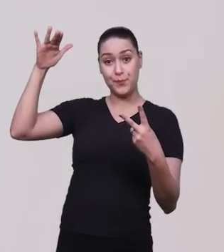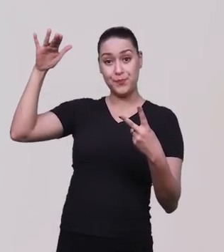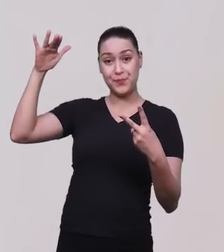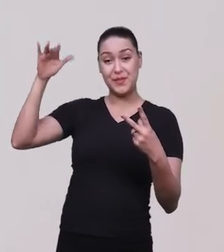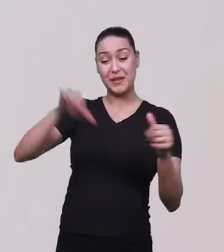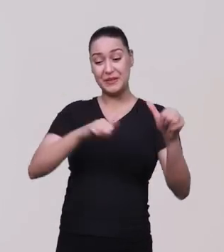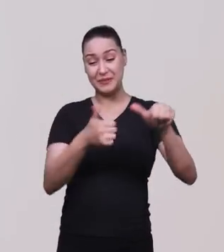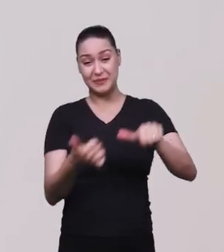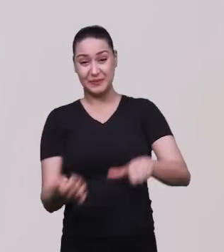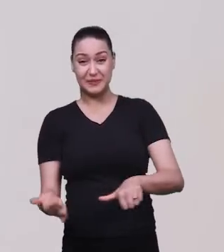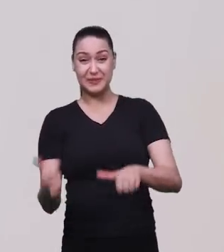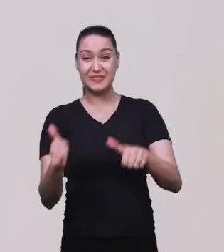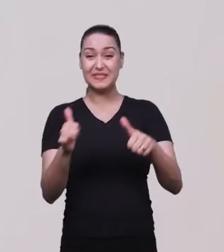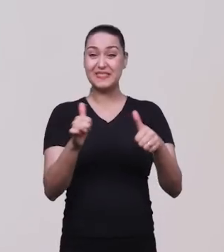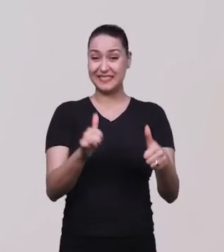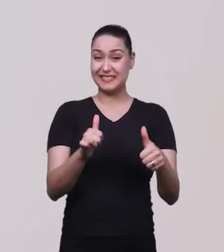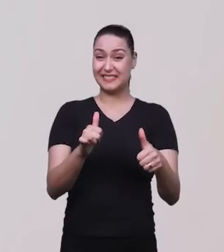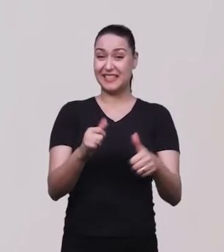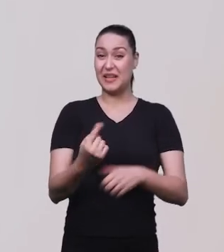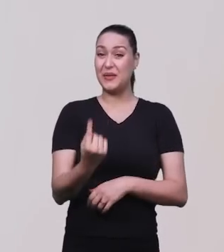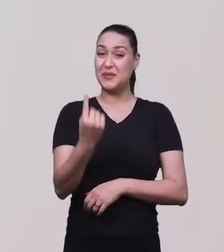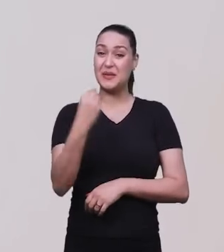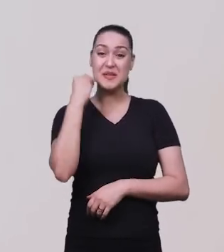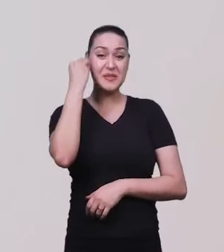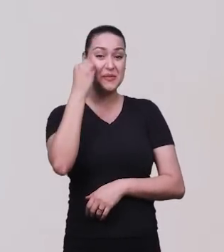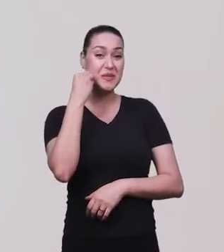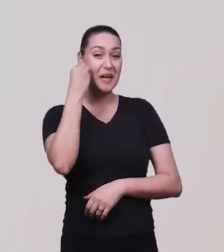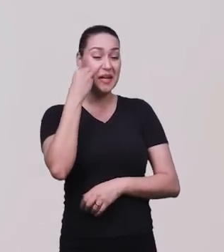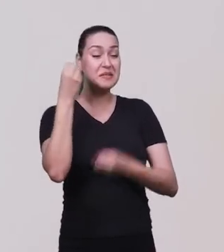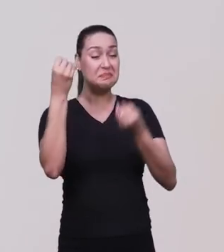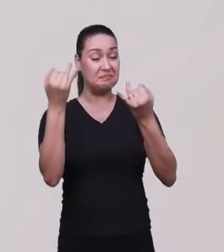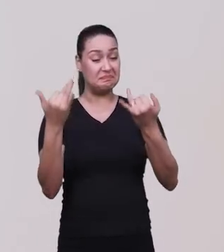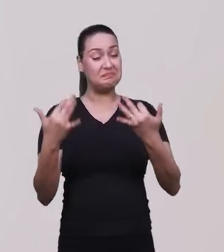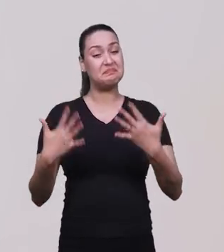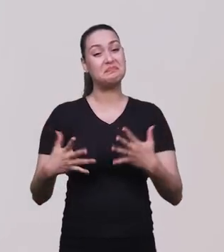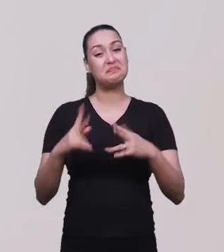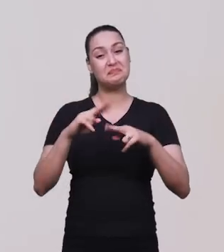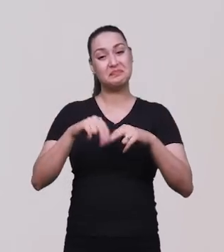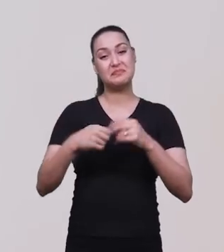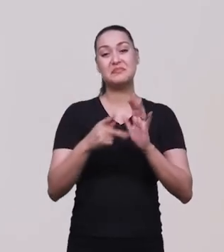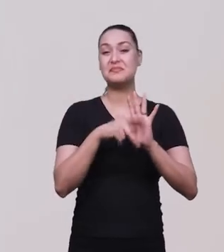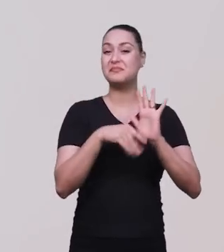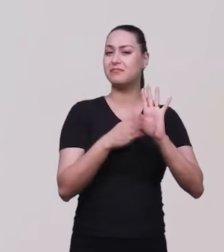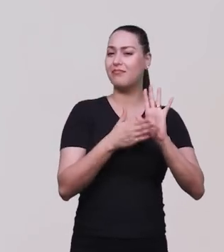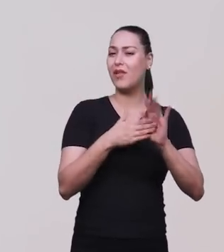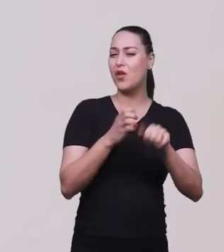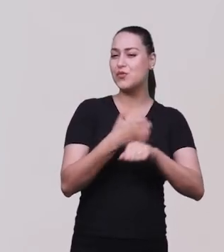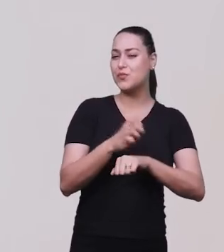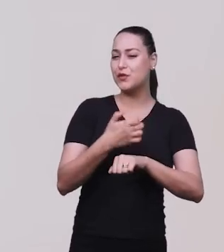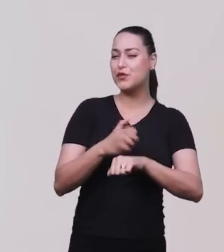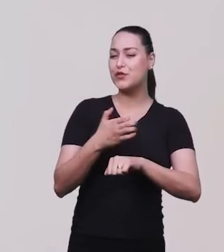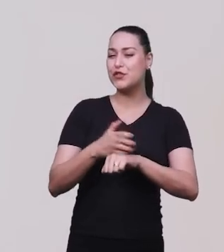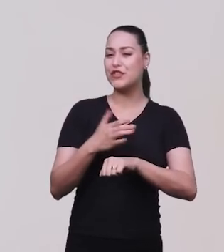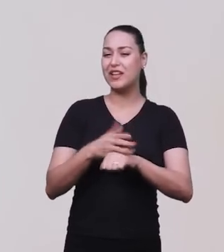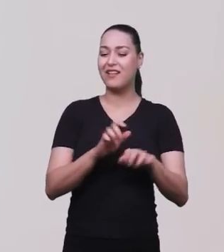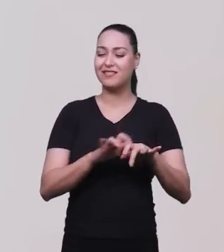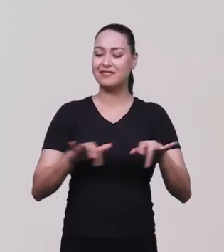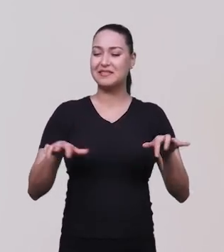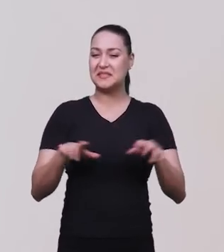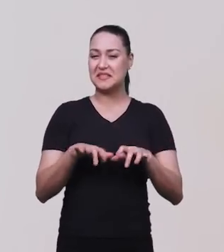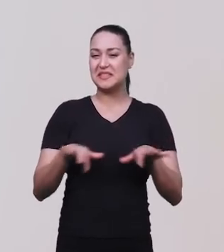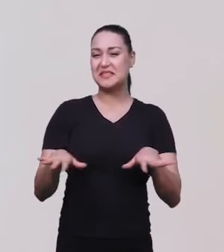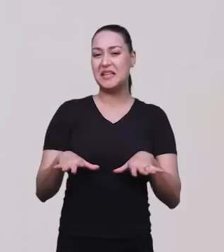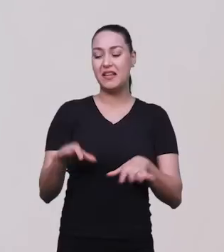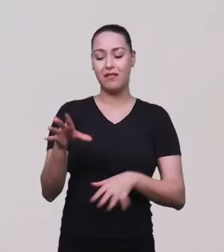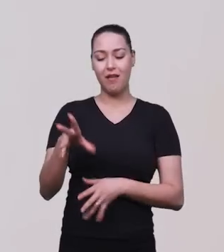no conhecimento seu e foram batizados. Um contou a experiência dele, que através do projeto começou ali a treinar, e ali ele se